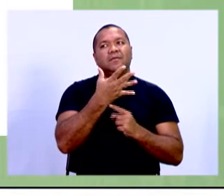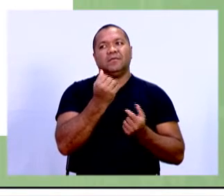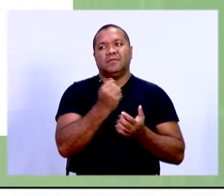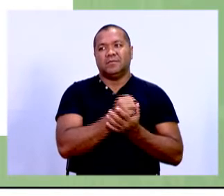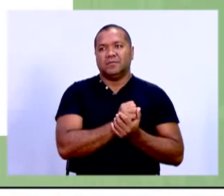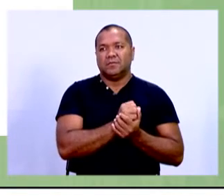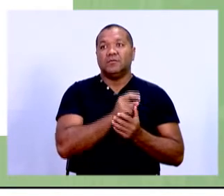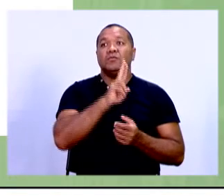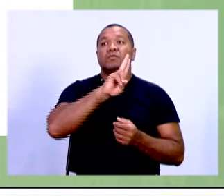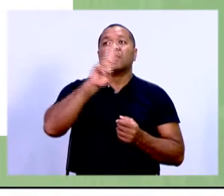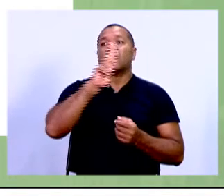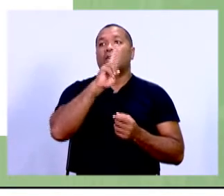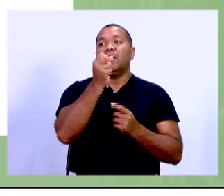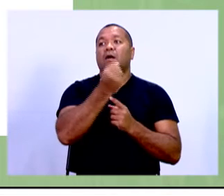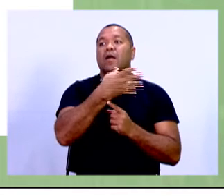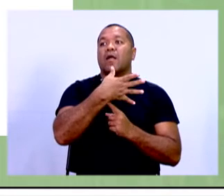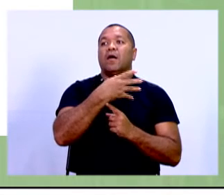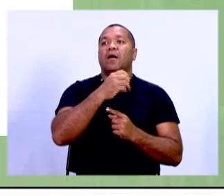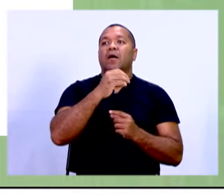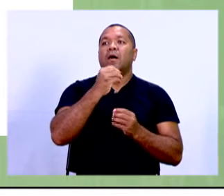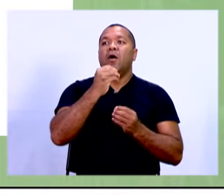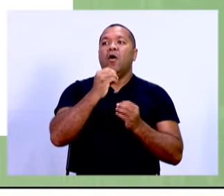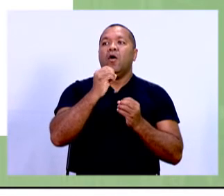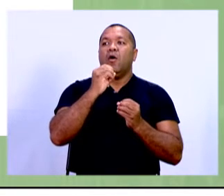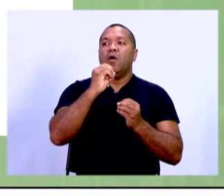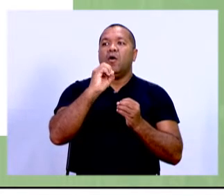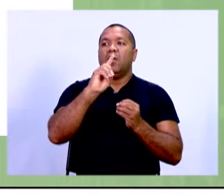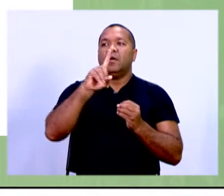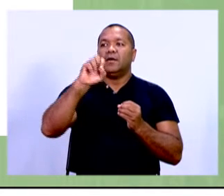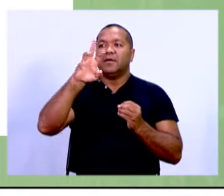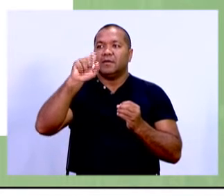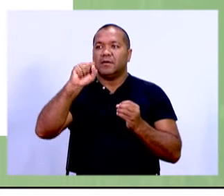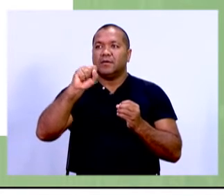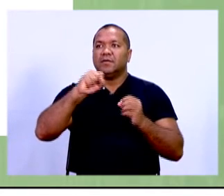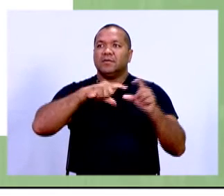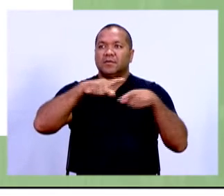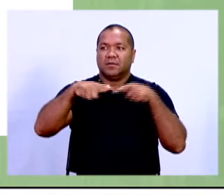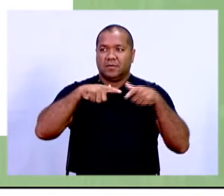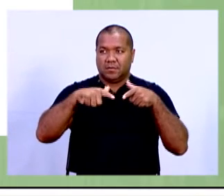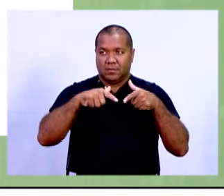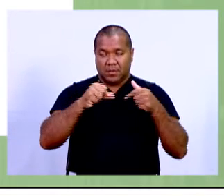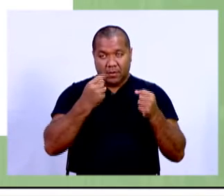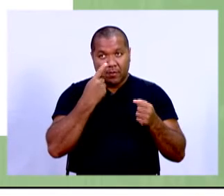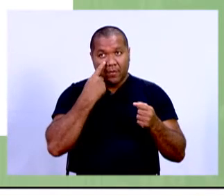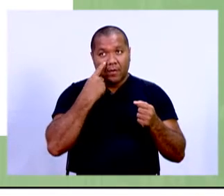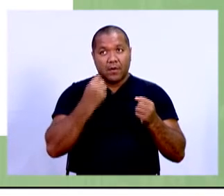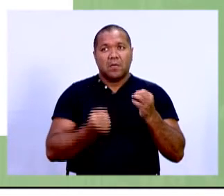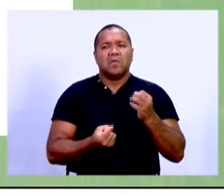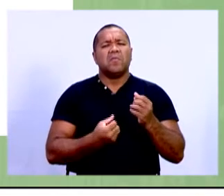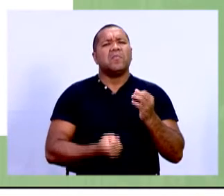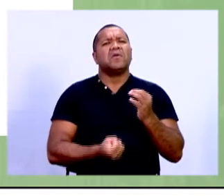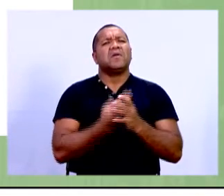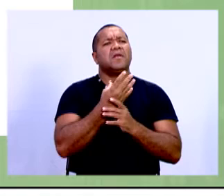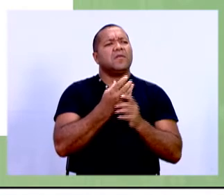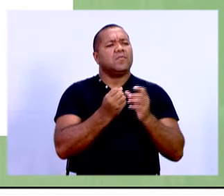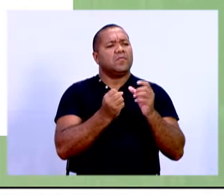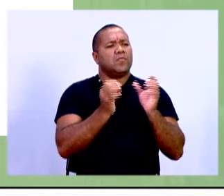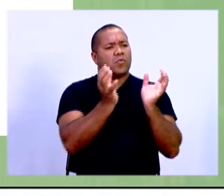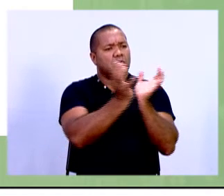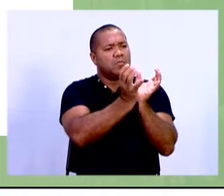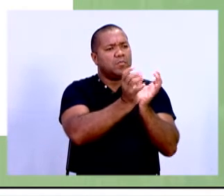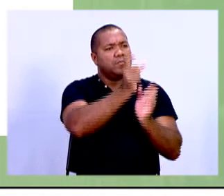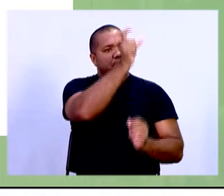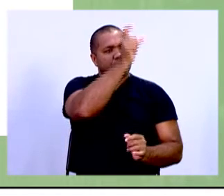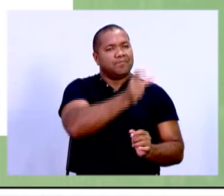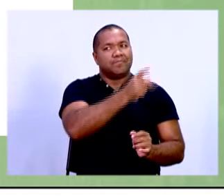O nome do nosso diagrama é ordem de serviço. Então eu criei. Por que eu criei uma classe